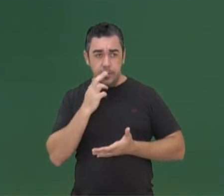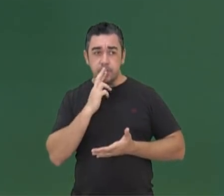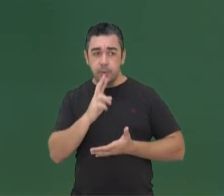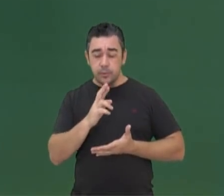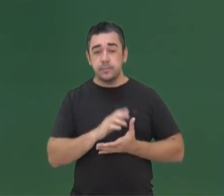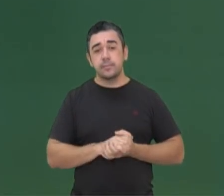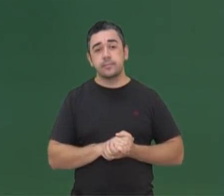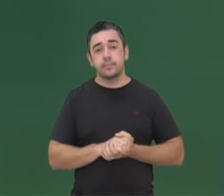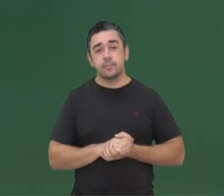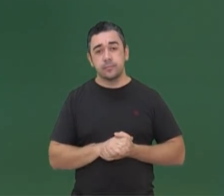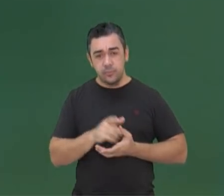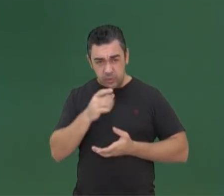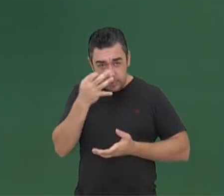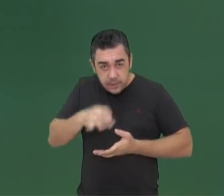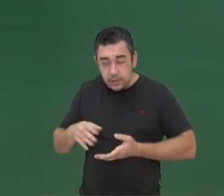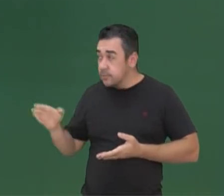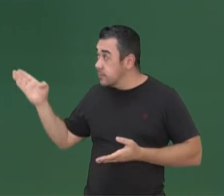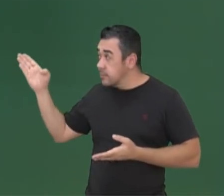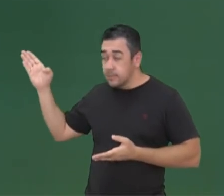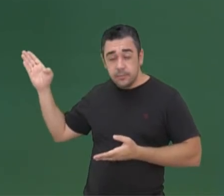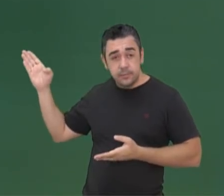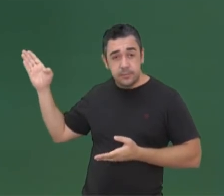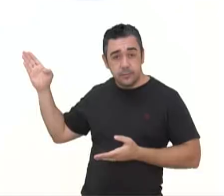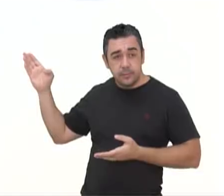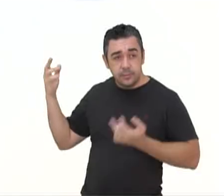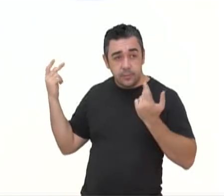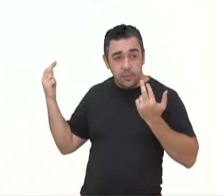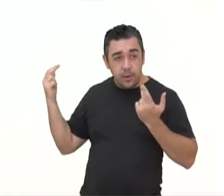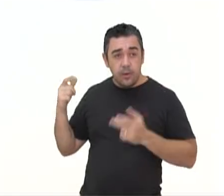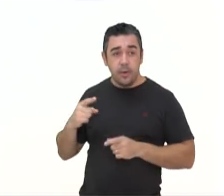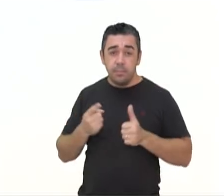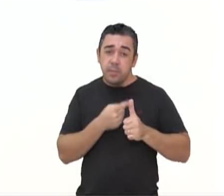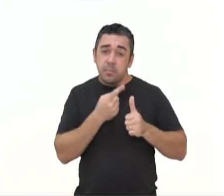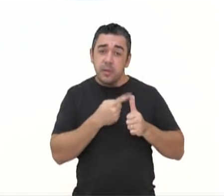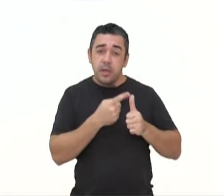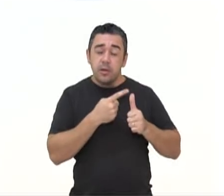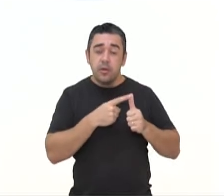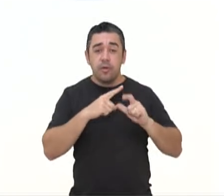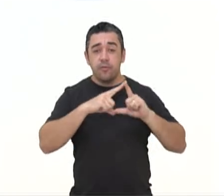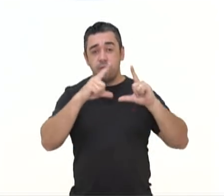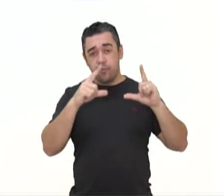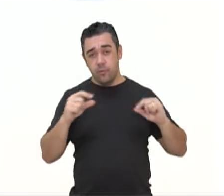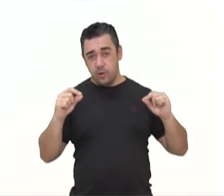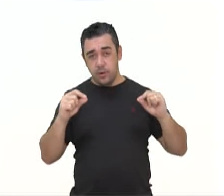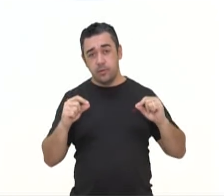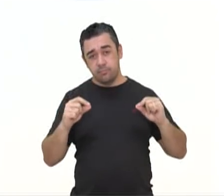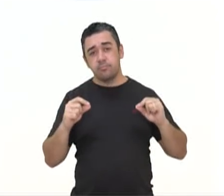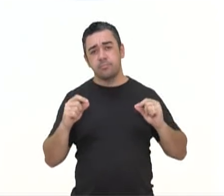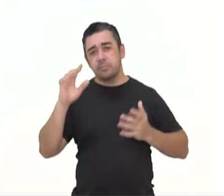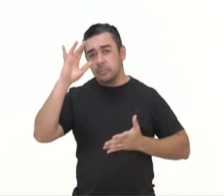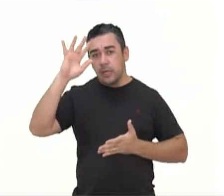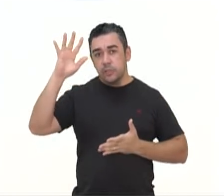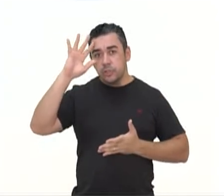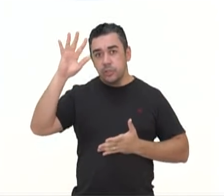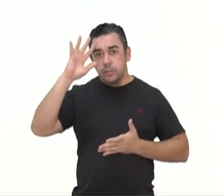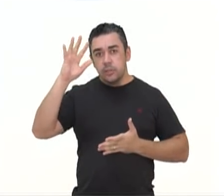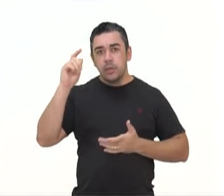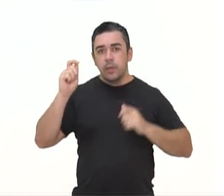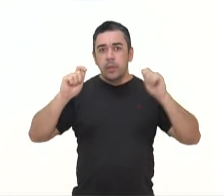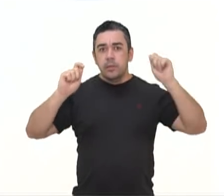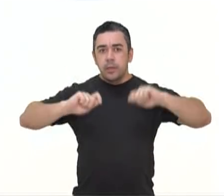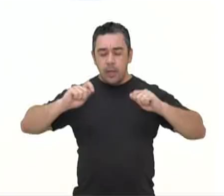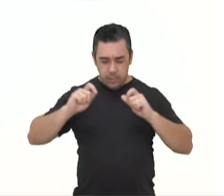resposta? Será que você acertou? Então, a primeira era uma folha. Então, imagine um instrumento